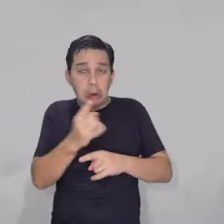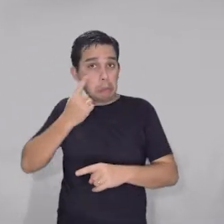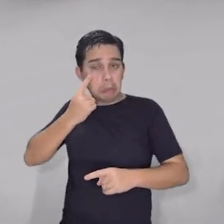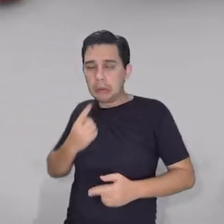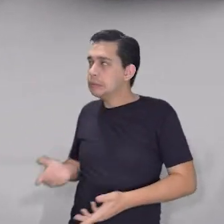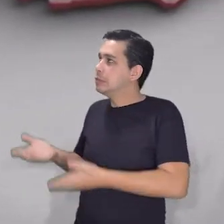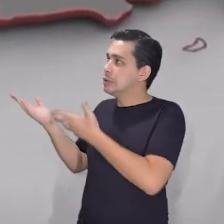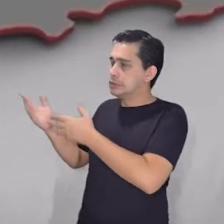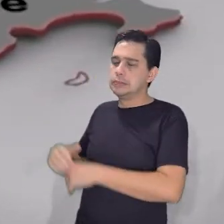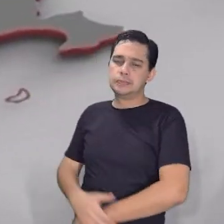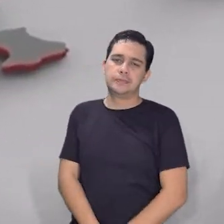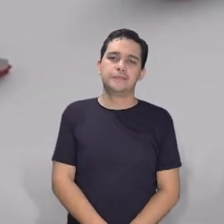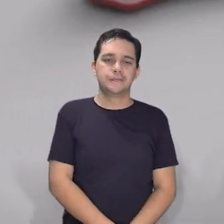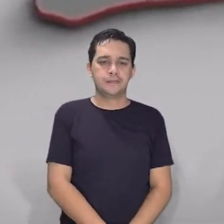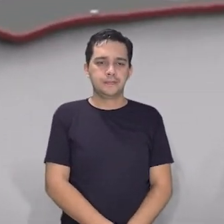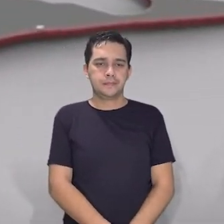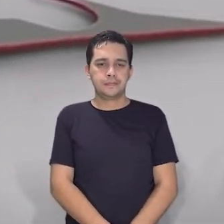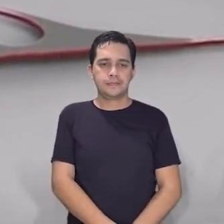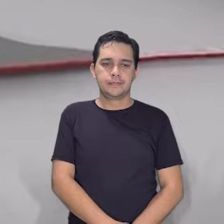Frio.